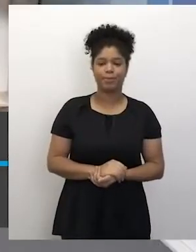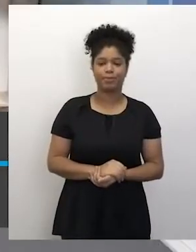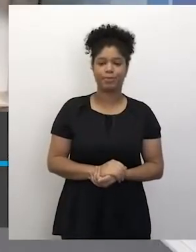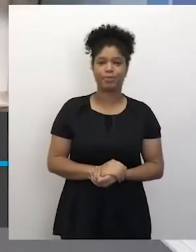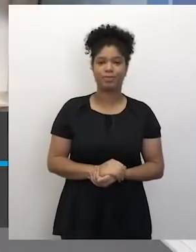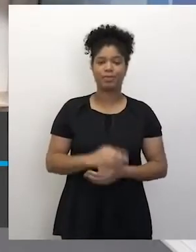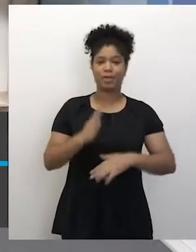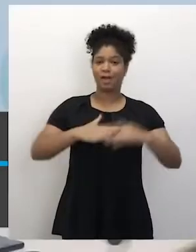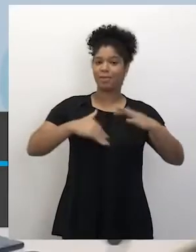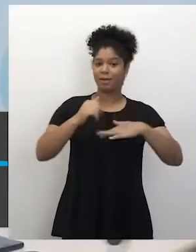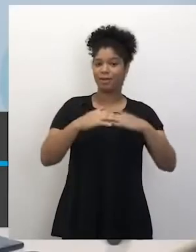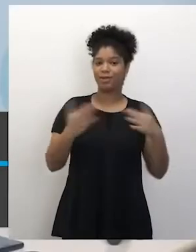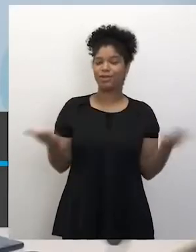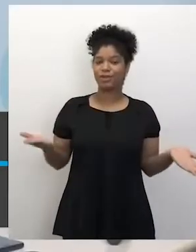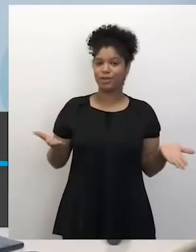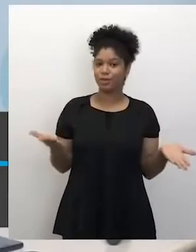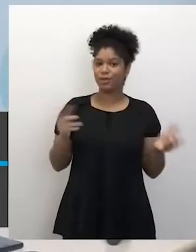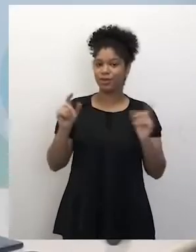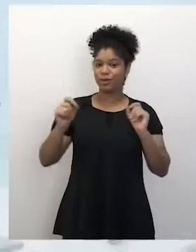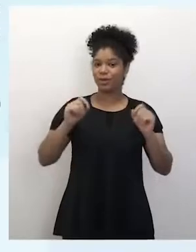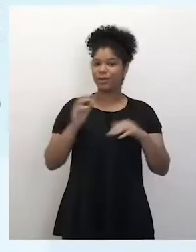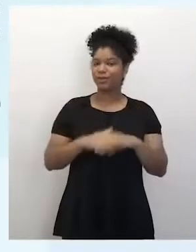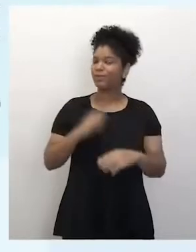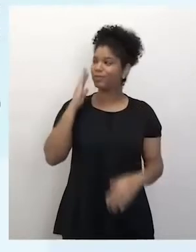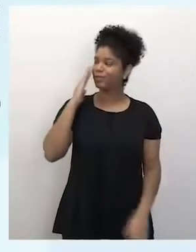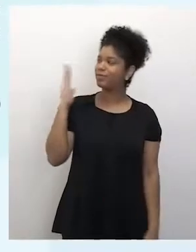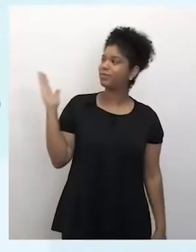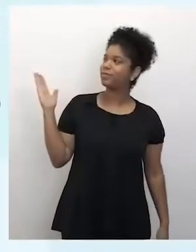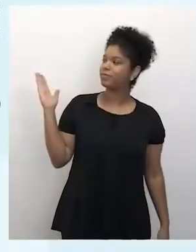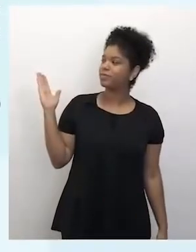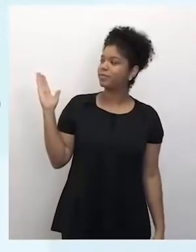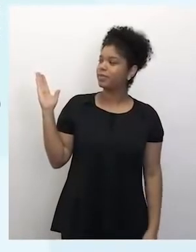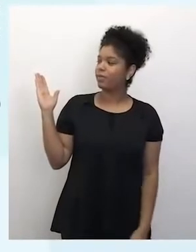Habilidades de hoje que nós iremos trabalhar na tela para vocês.